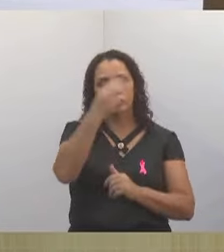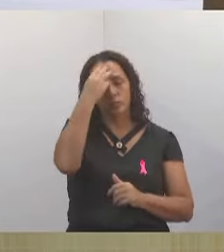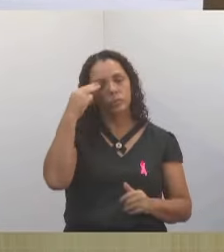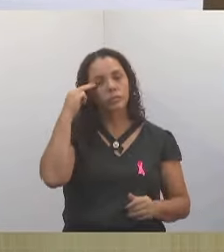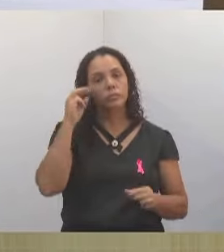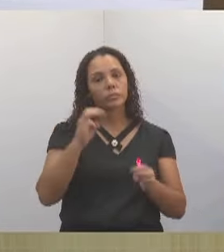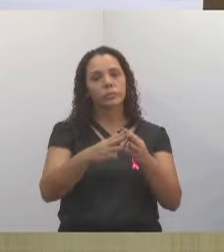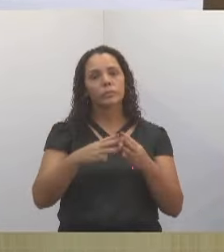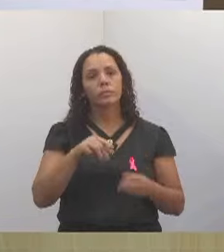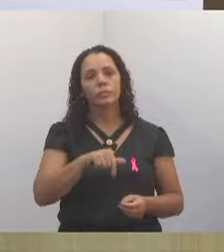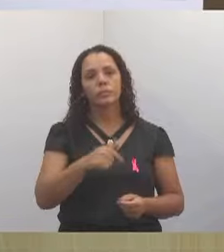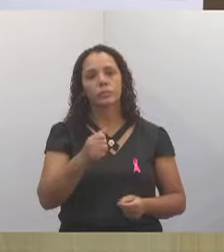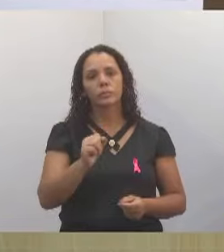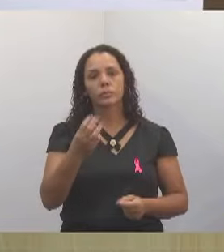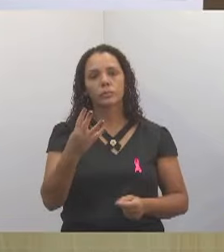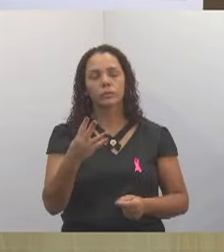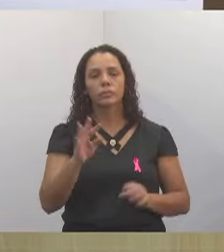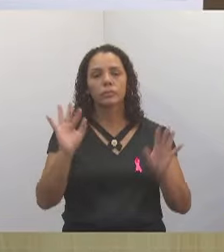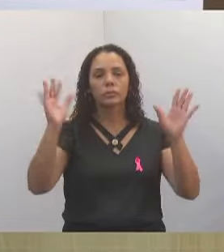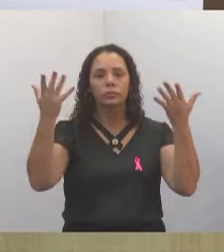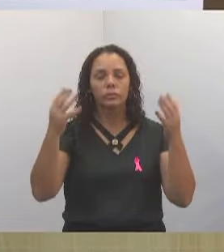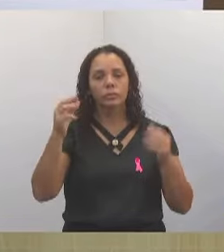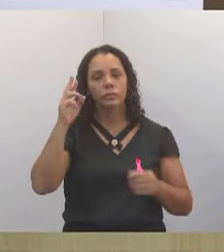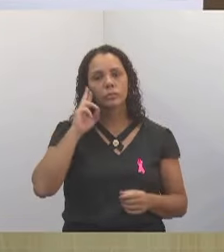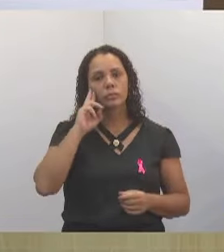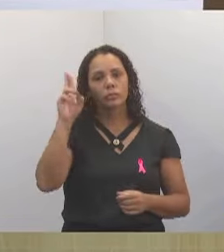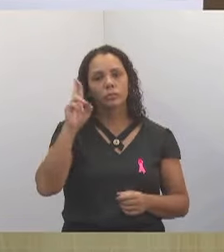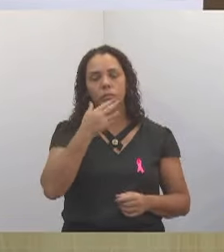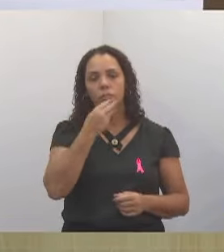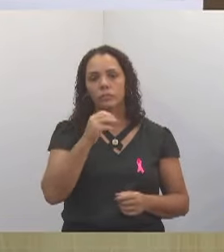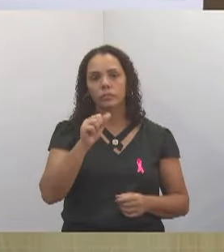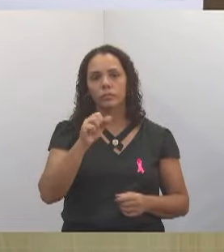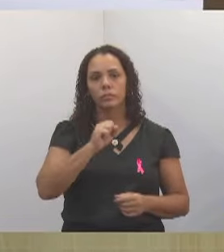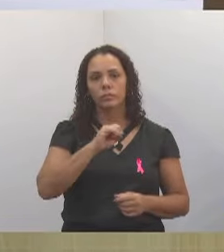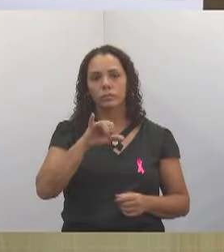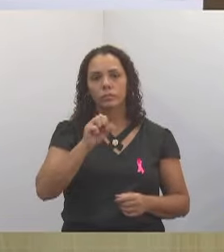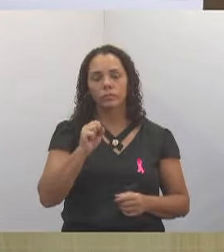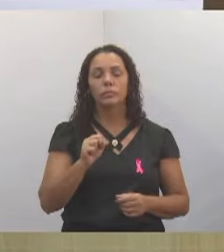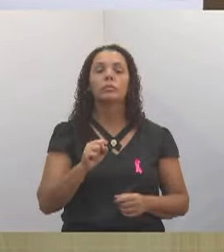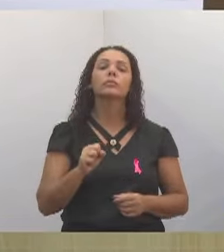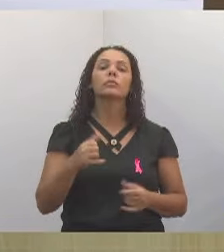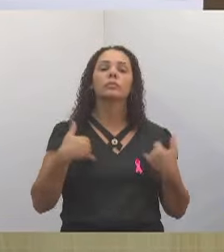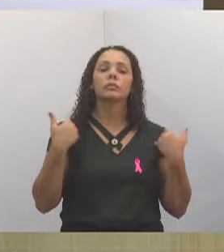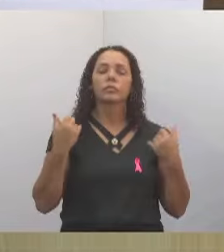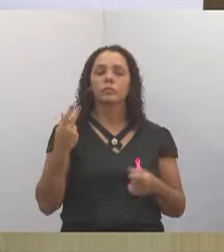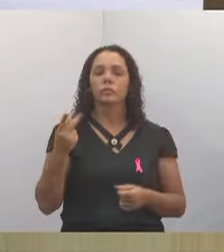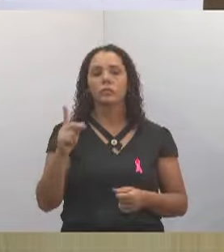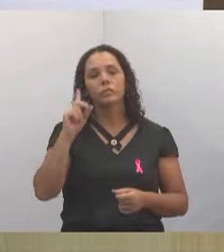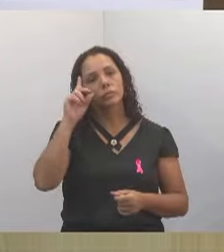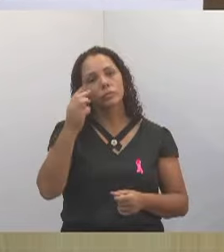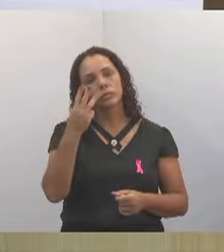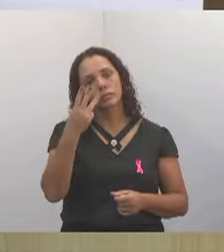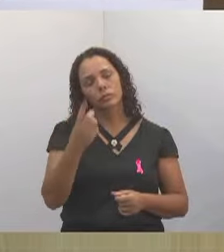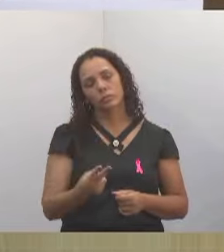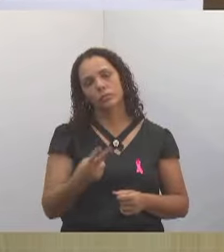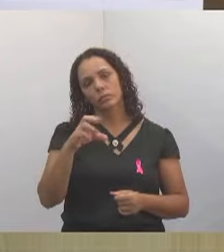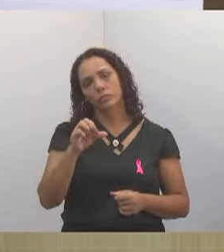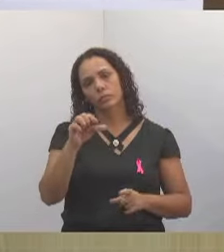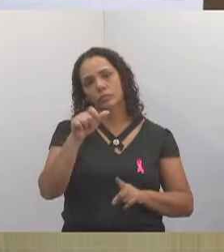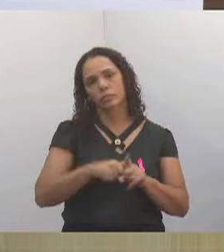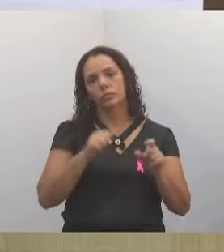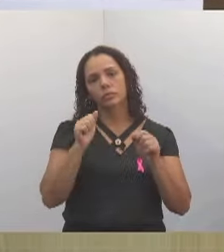Moção 784. Moção congratulatória ao senhor Assis Justino da Mota, pelo aniversário celebrado em 29 de